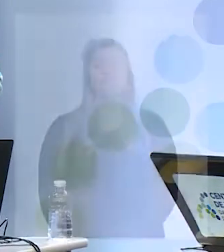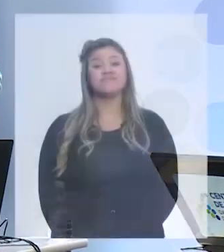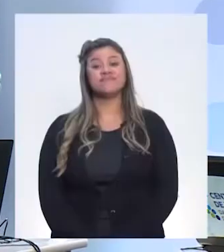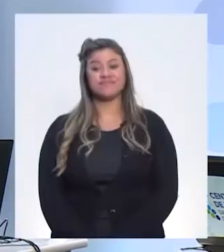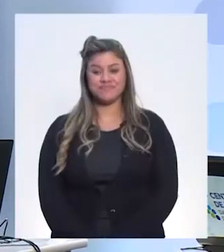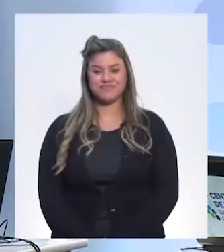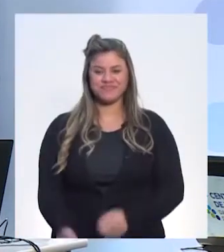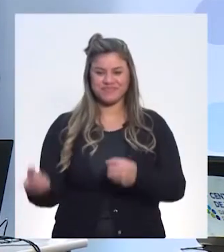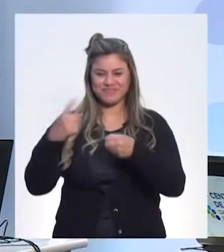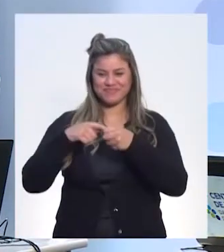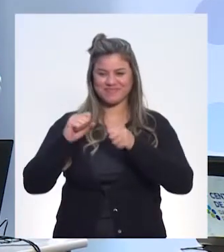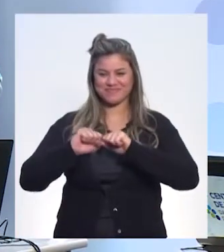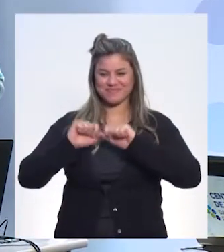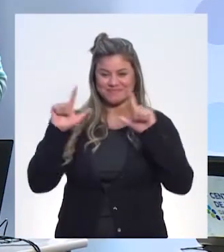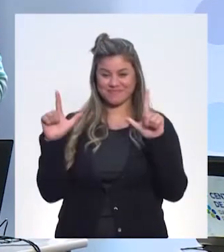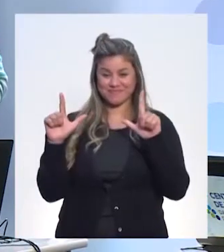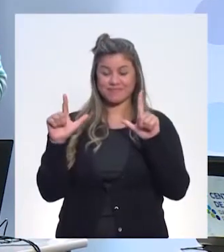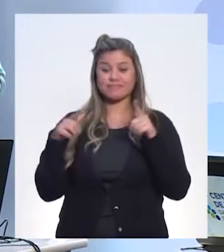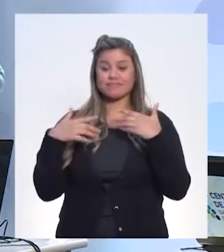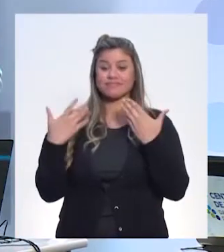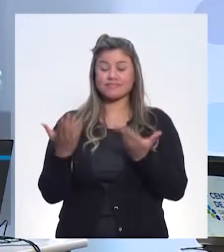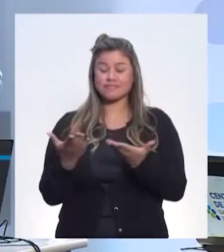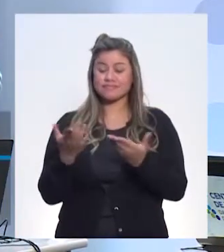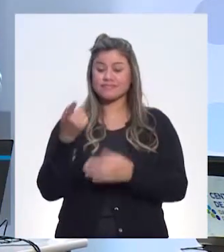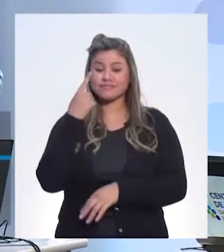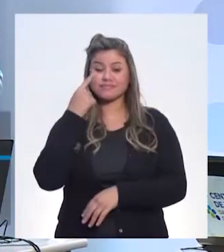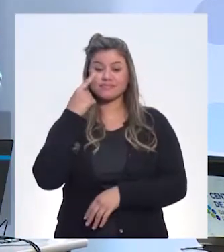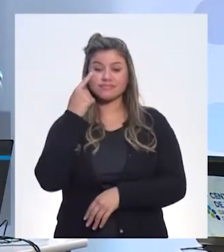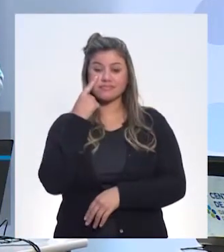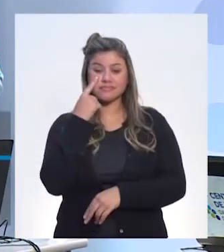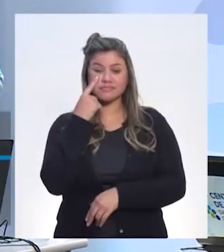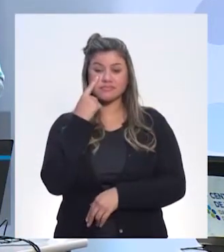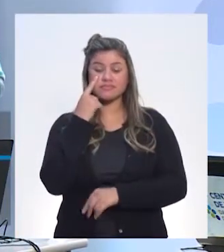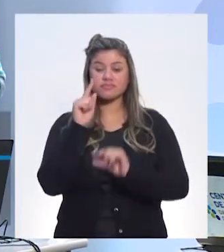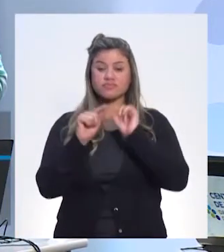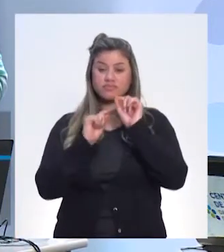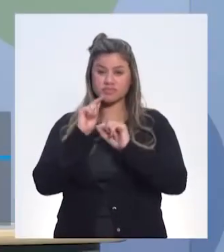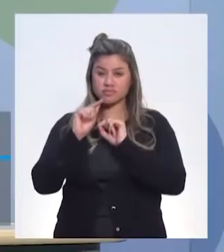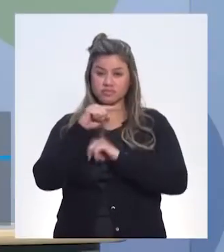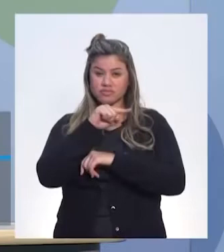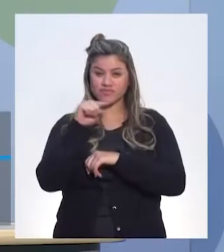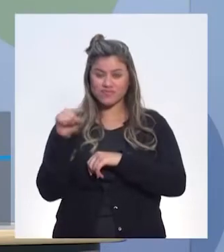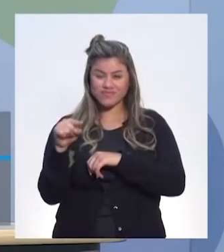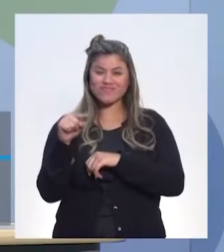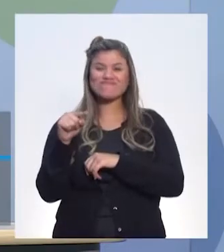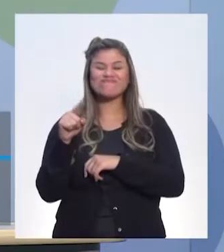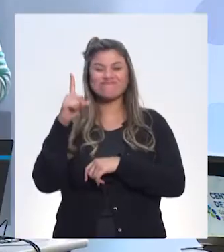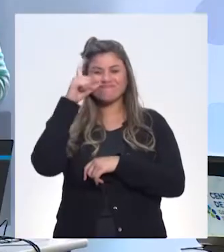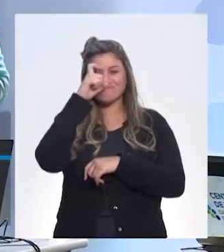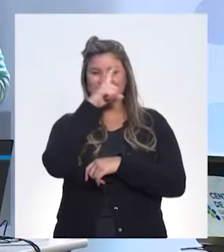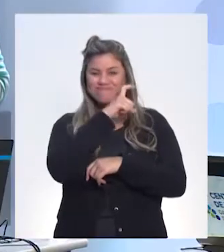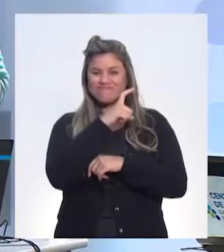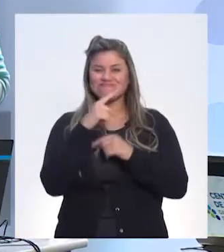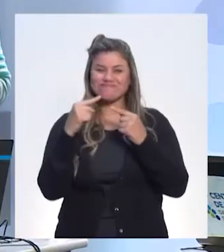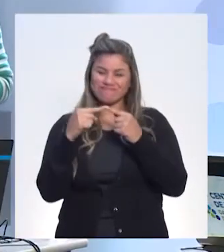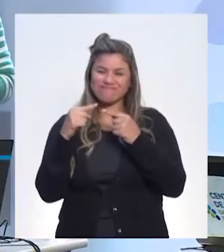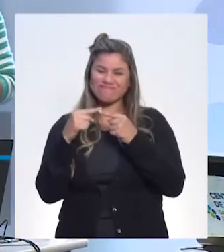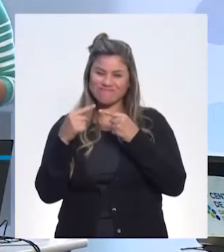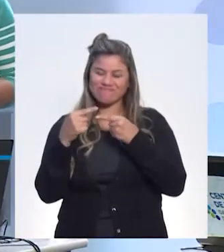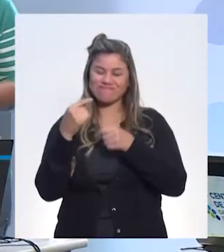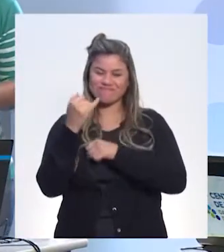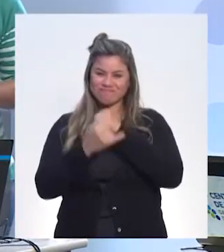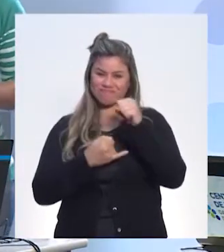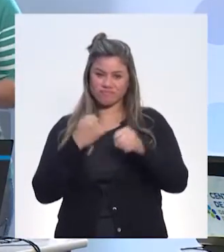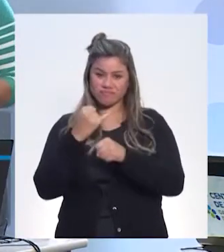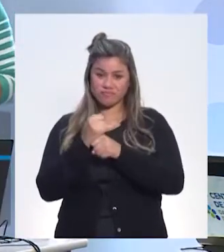Ok, retornamos do chat. E nós vimos, eu e a professora Roberta, que vocês estão tendo alguns problemas lá com a transmissão, né? É.